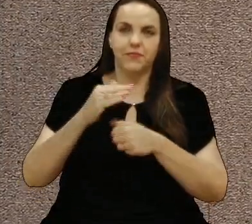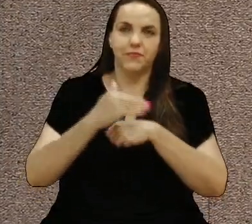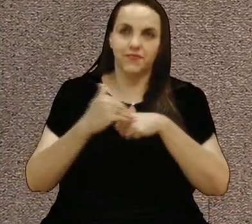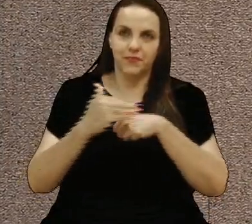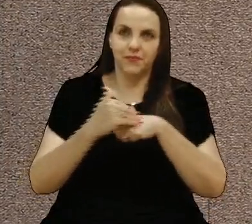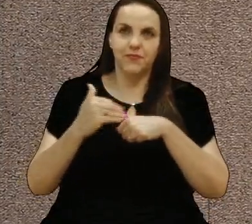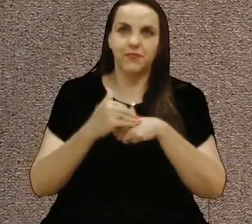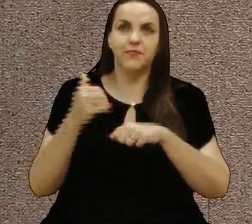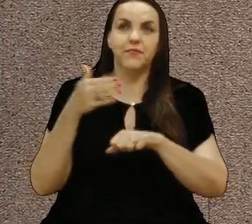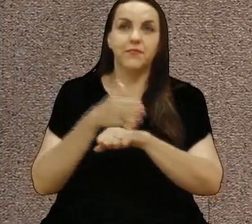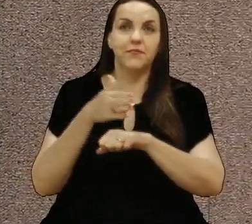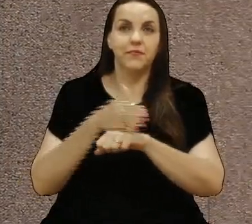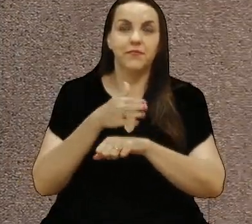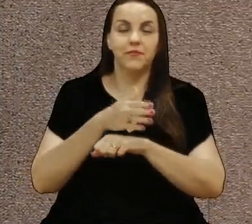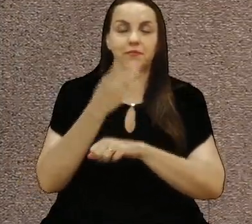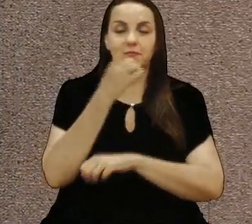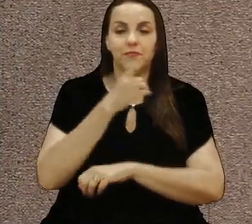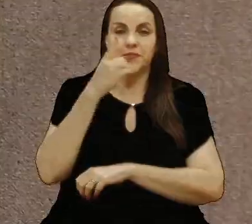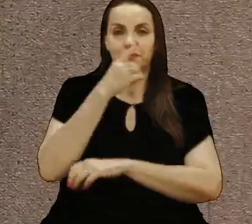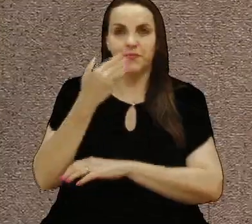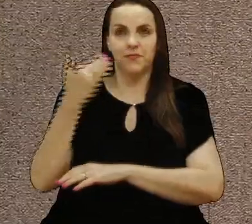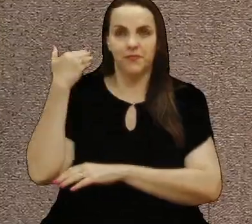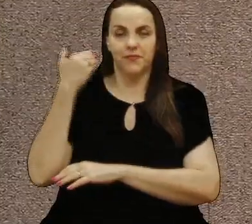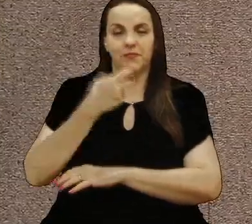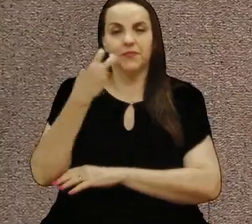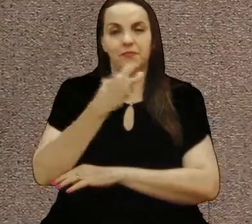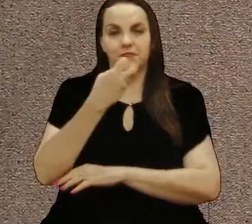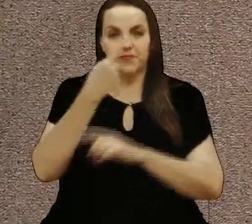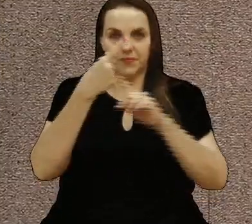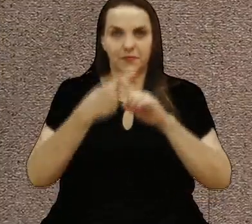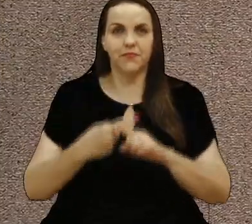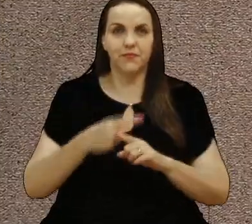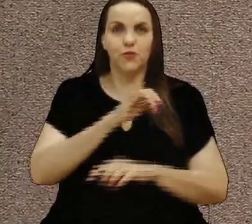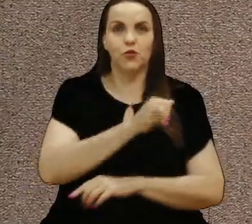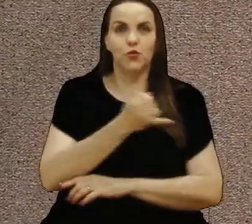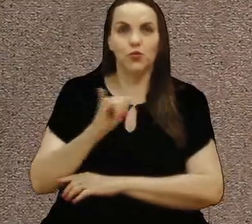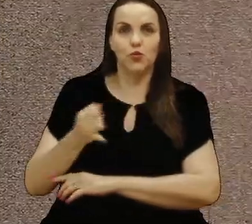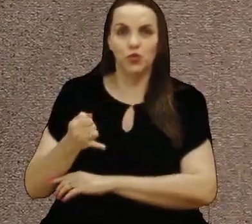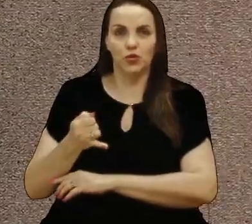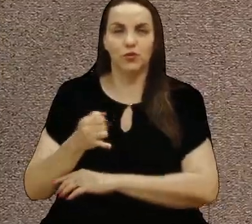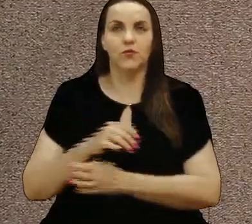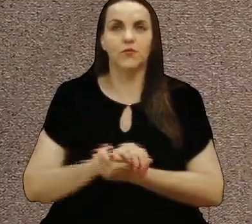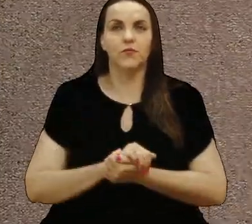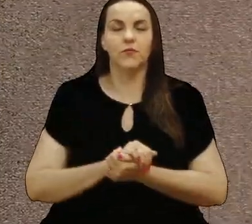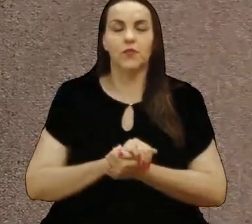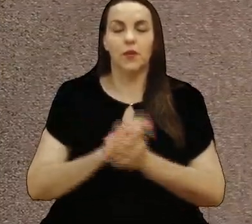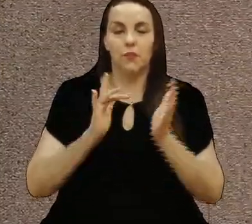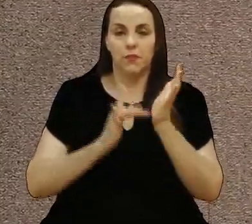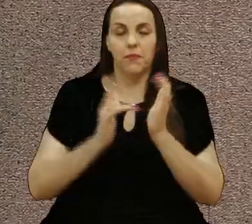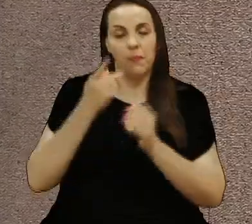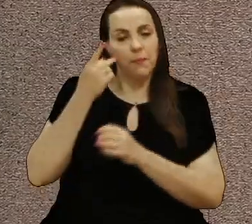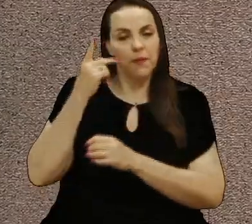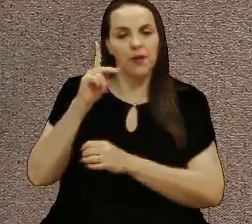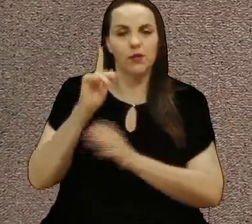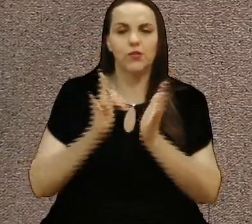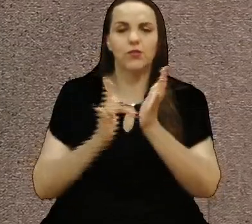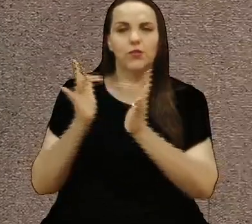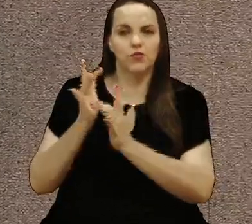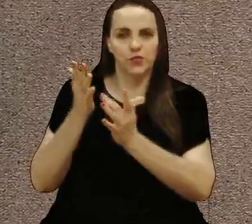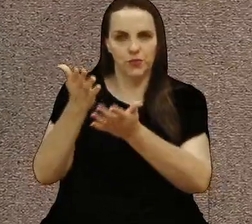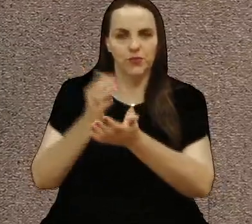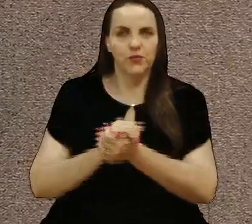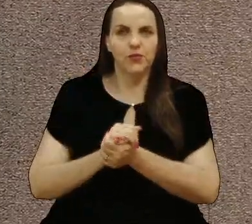no último domingo da 5ª Copa de Jiu-Jitsu for Jesus aqui de Caxias do Sul. Foram centenas de atletas que participaram,